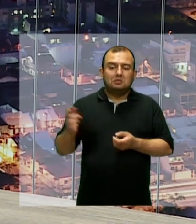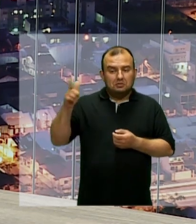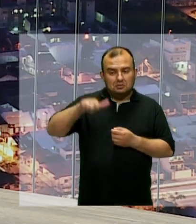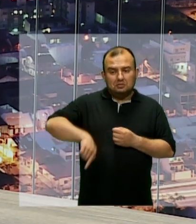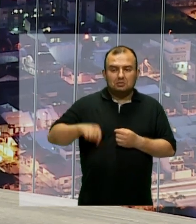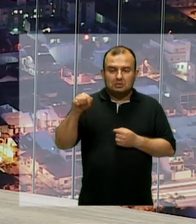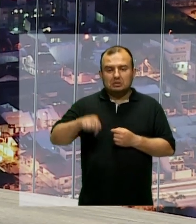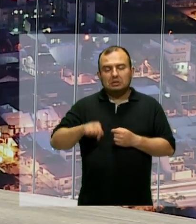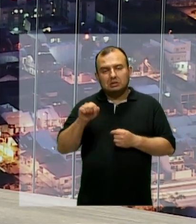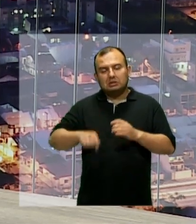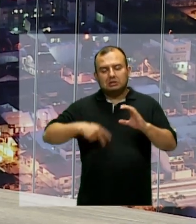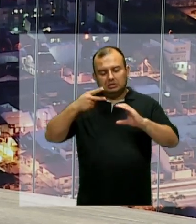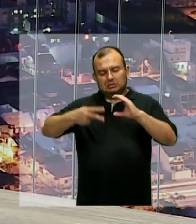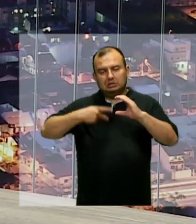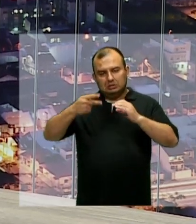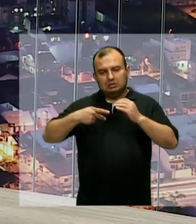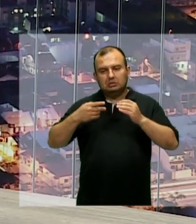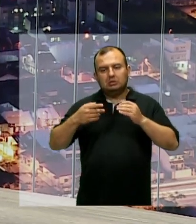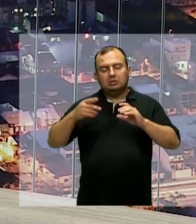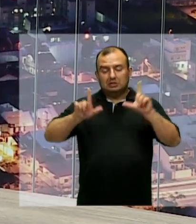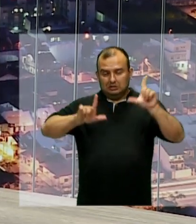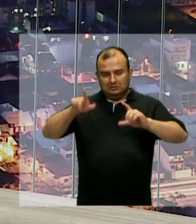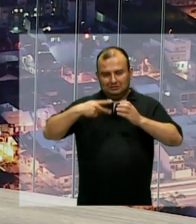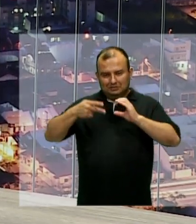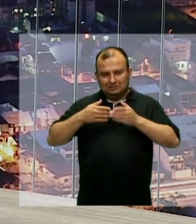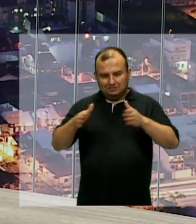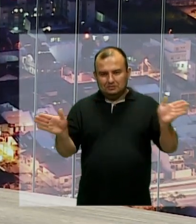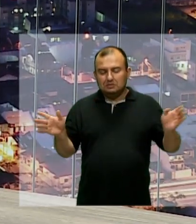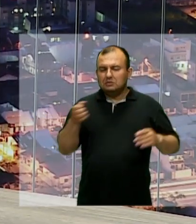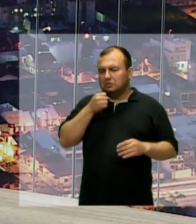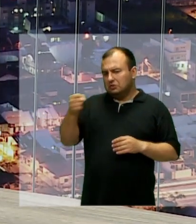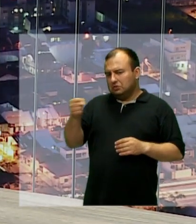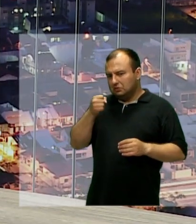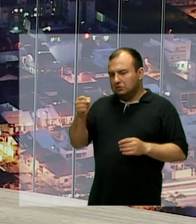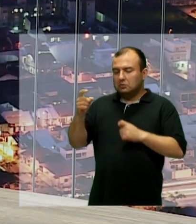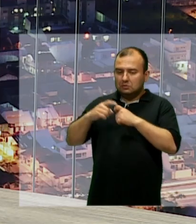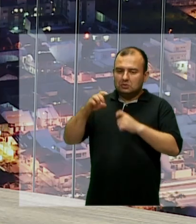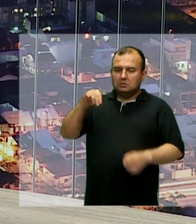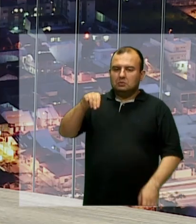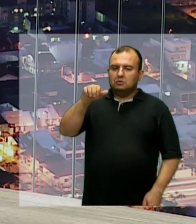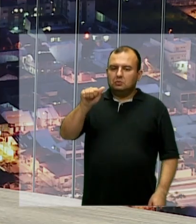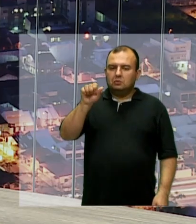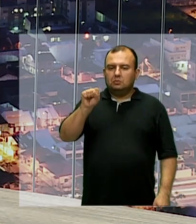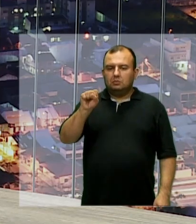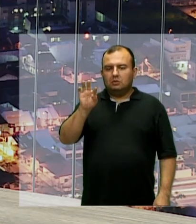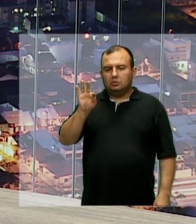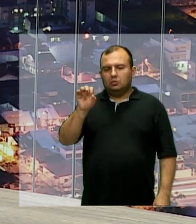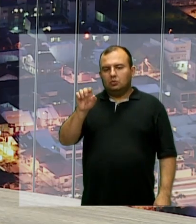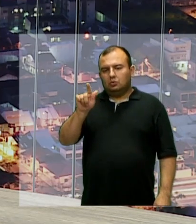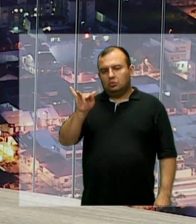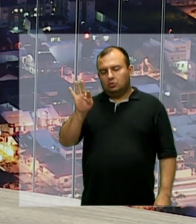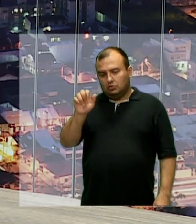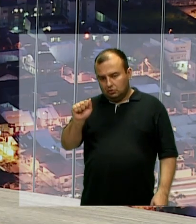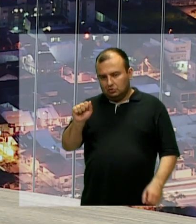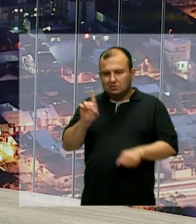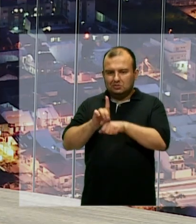Voltamos aqui no Câmara Aberta, que hoje entrevista o médico mastologista Dr. Jorge Rebelo. E a gente